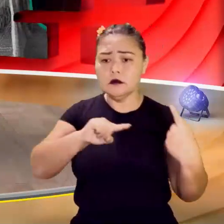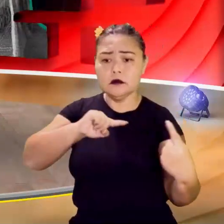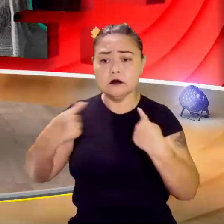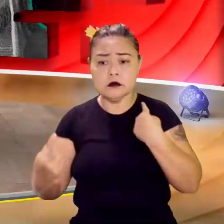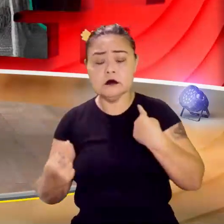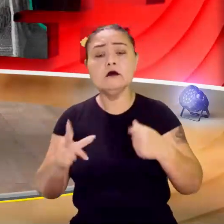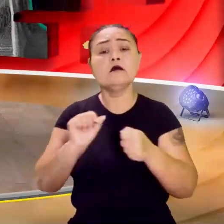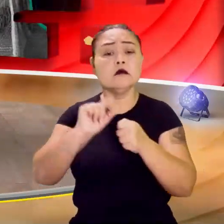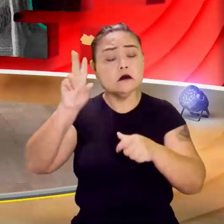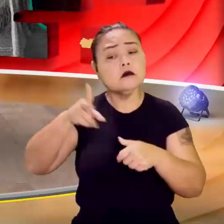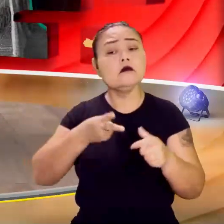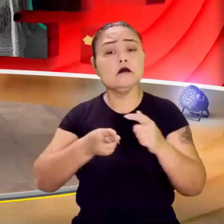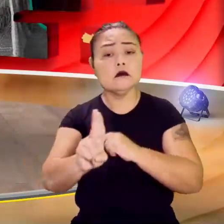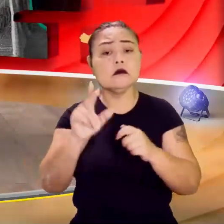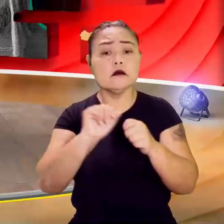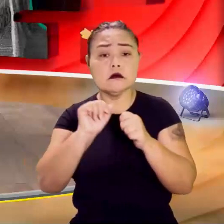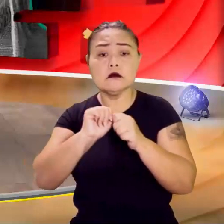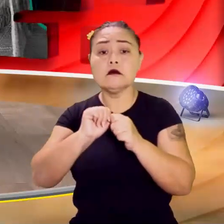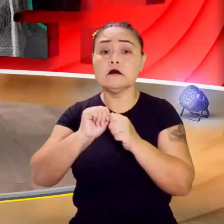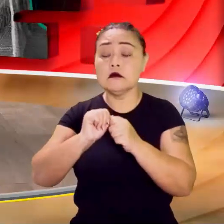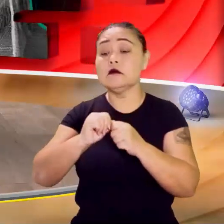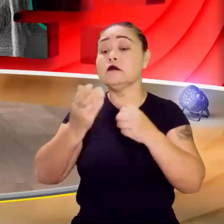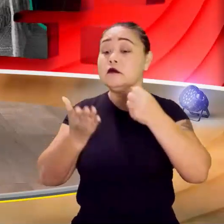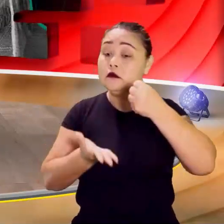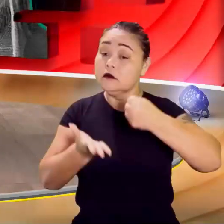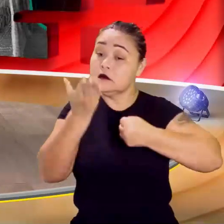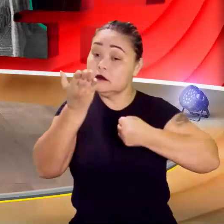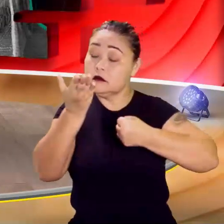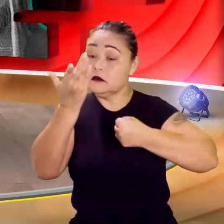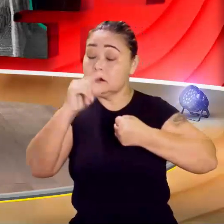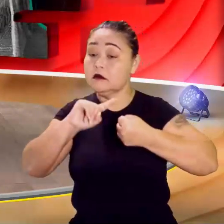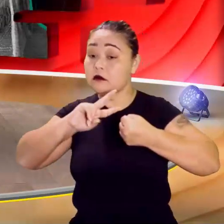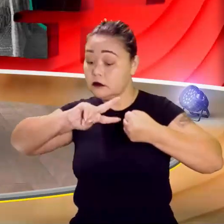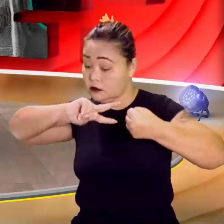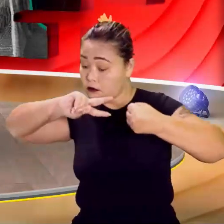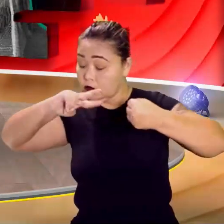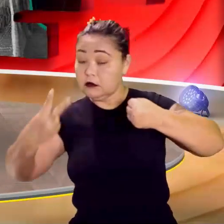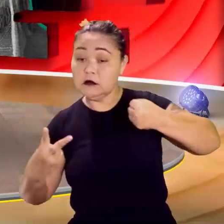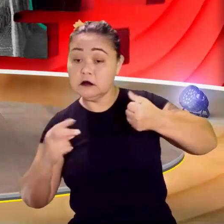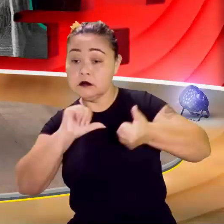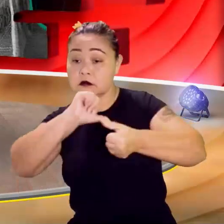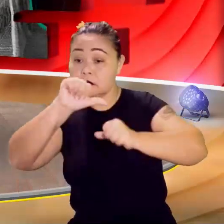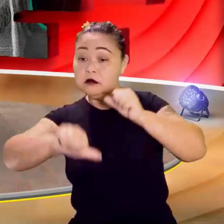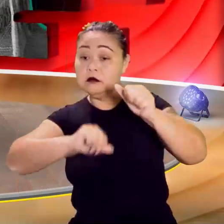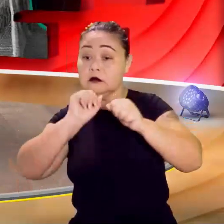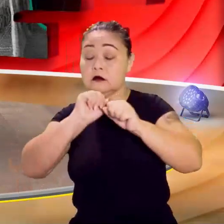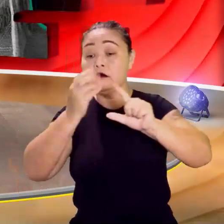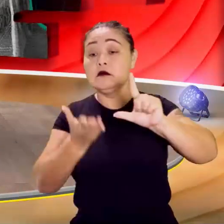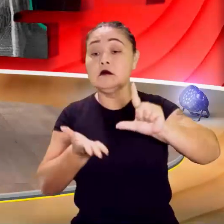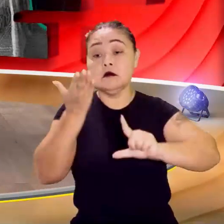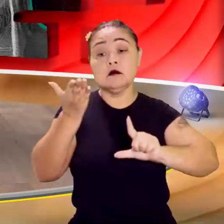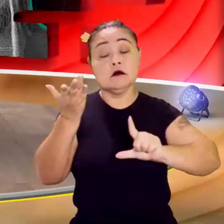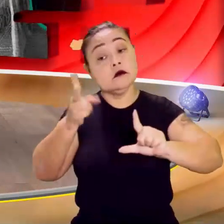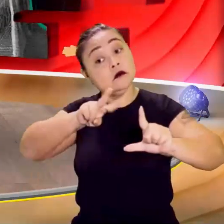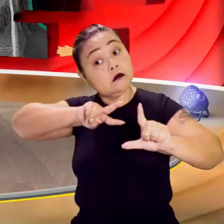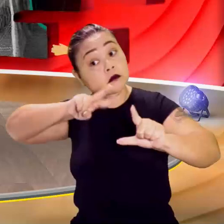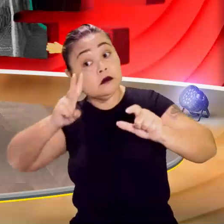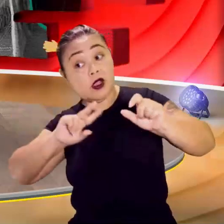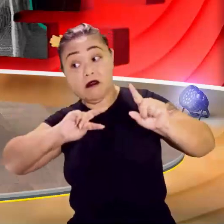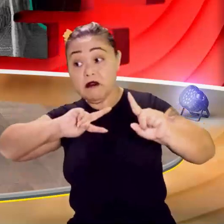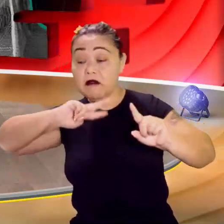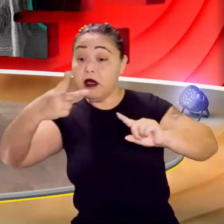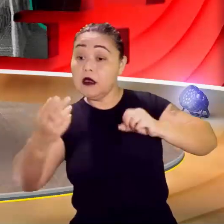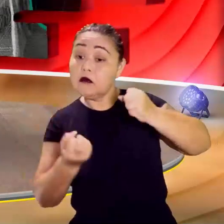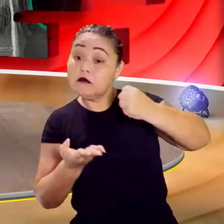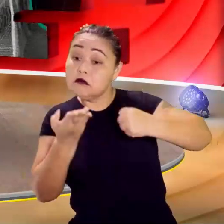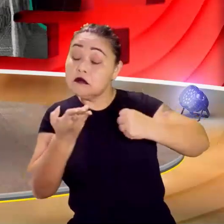operação inversa, sempre você vai trabalhar com a exponencial sendo a transformação da logarítmica. A volta, né? Essa volta, para não ter